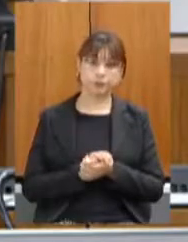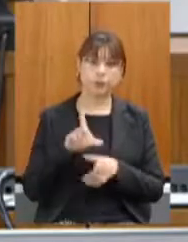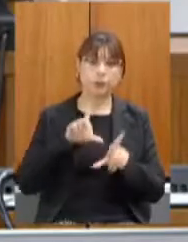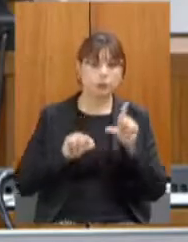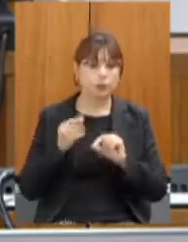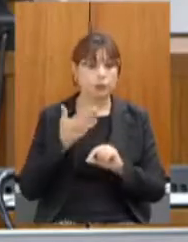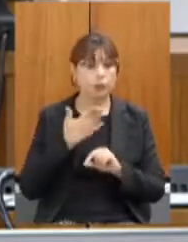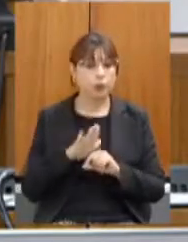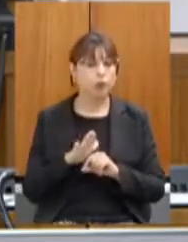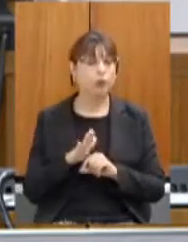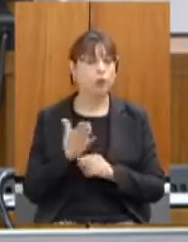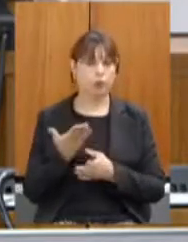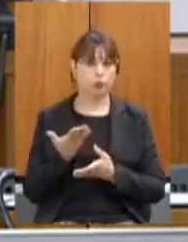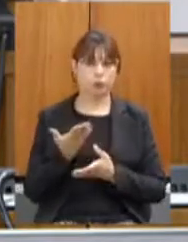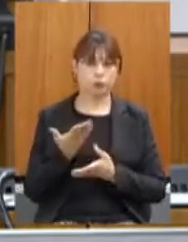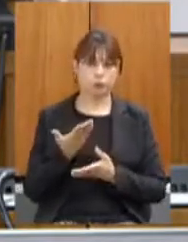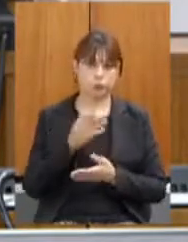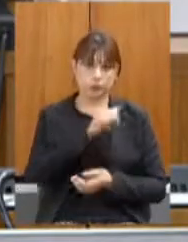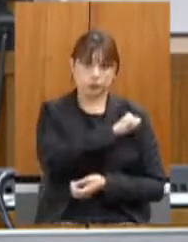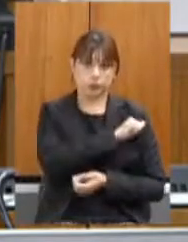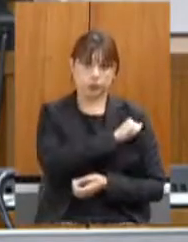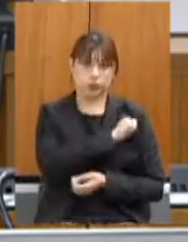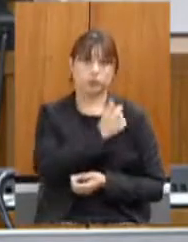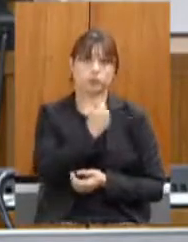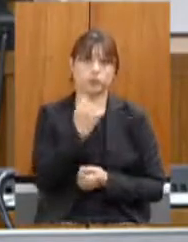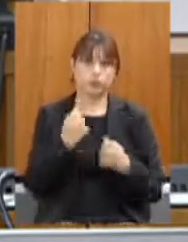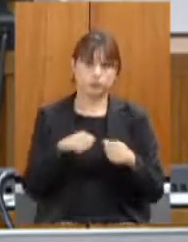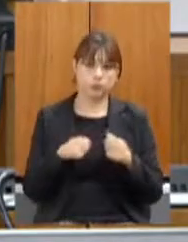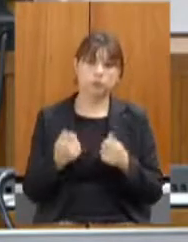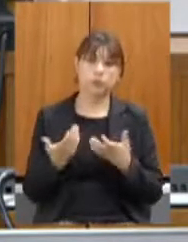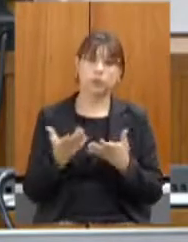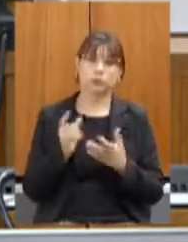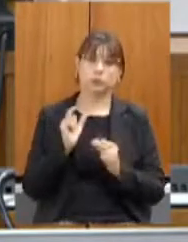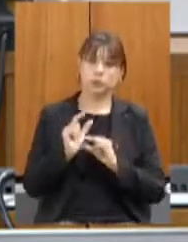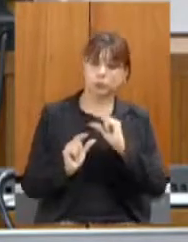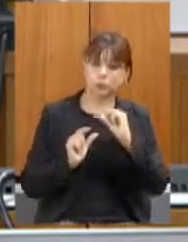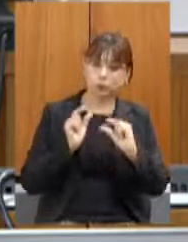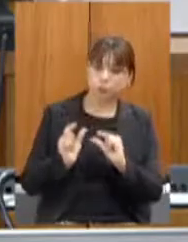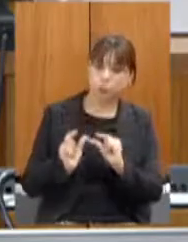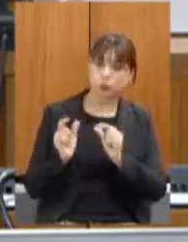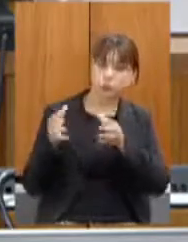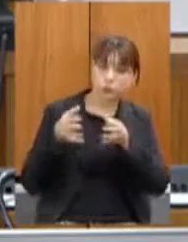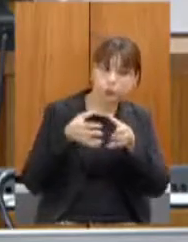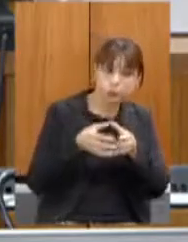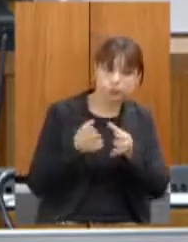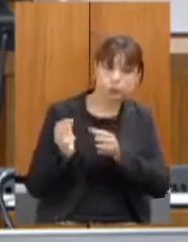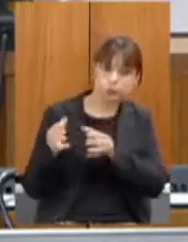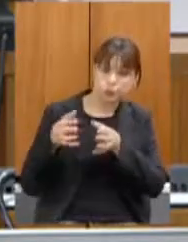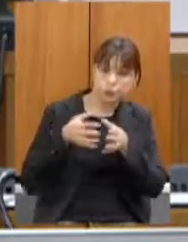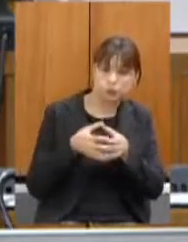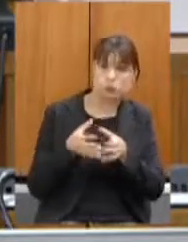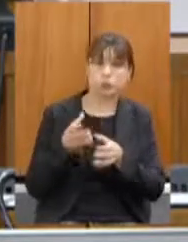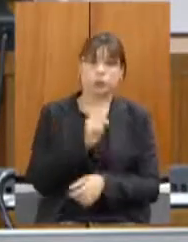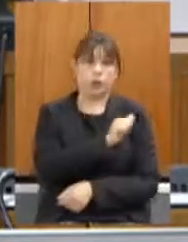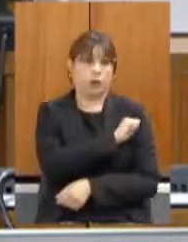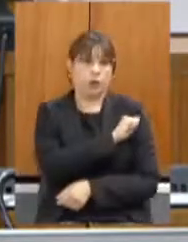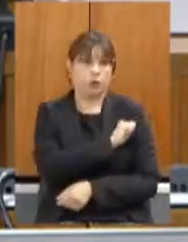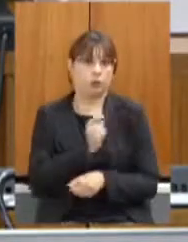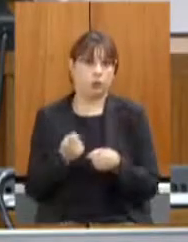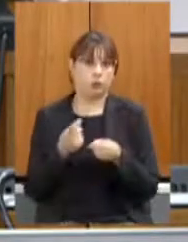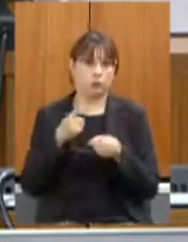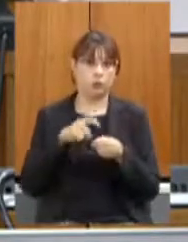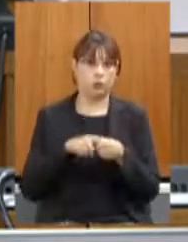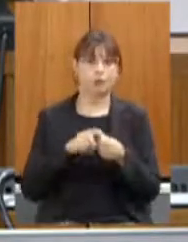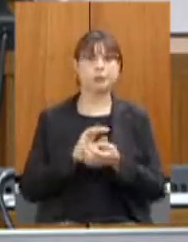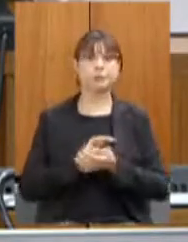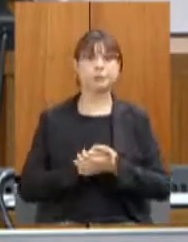para nós era importante ou seja recrutar aos poucos estudantes para que nós pudéssemos avaliar o impacto de retorno às